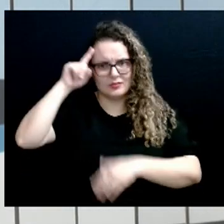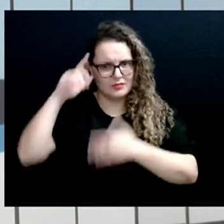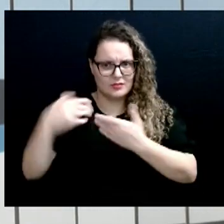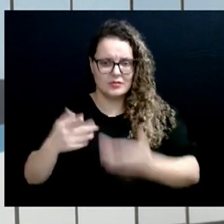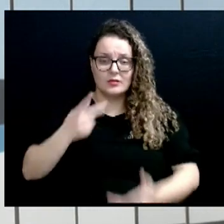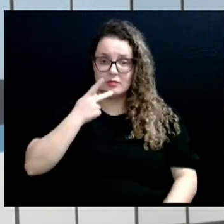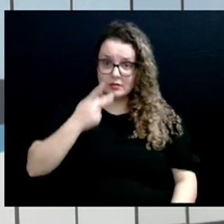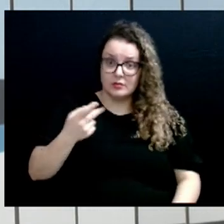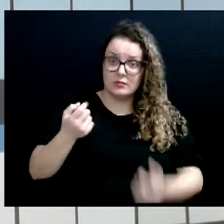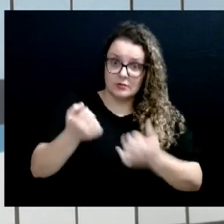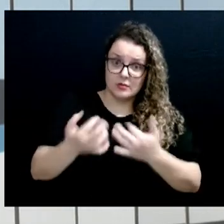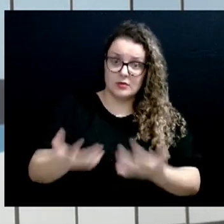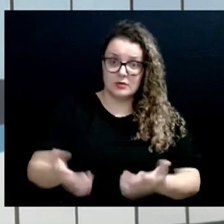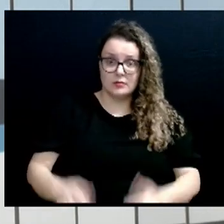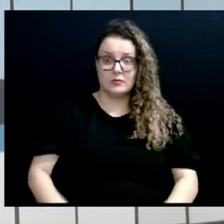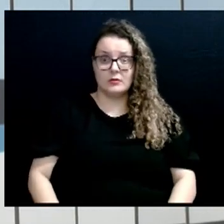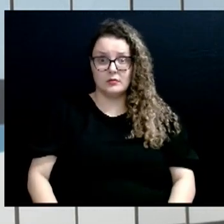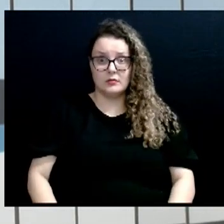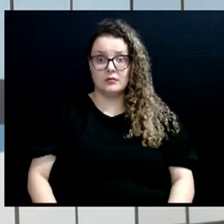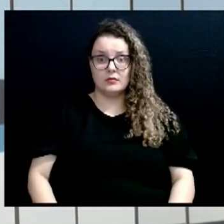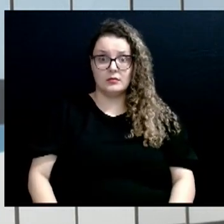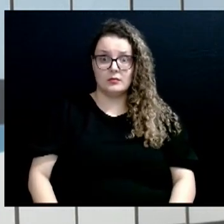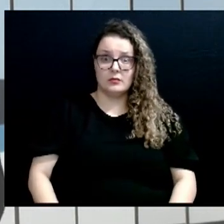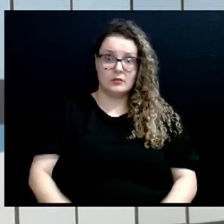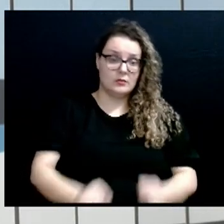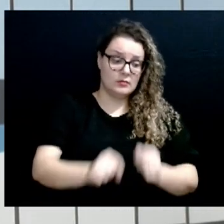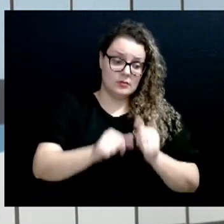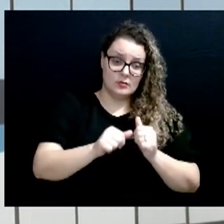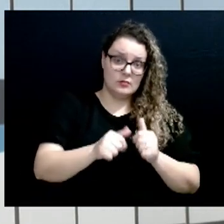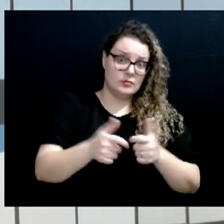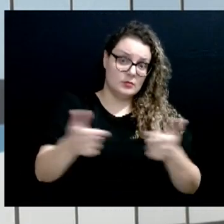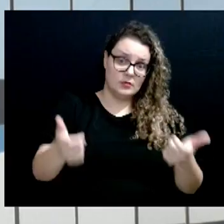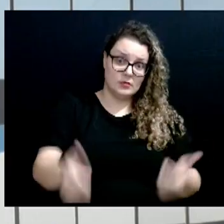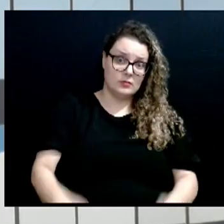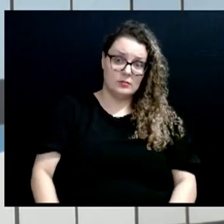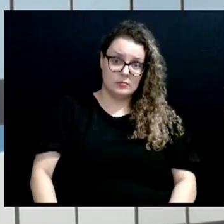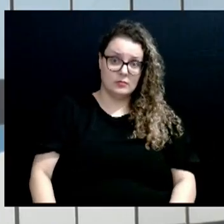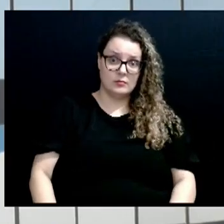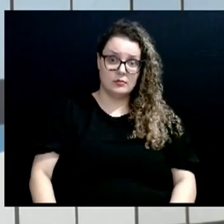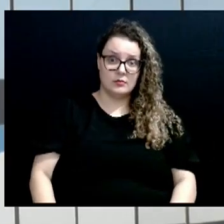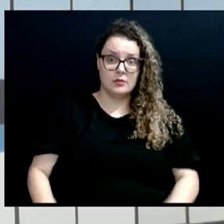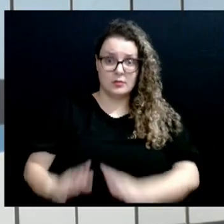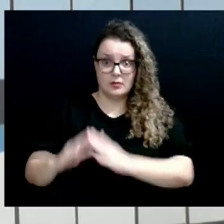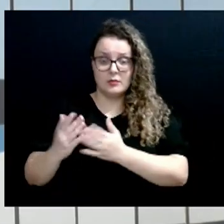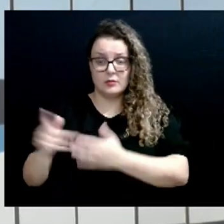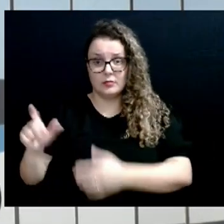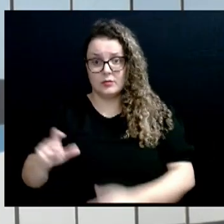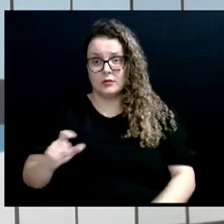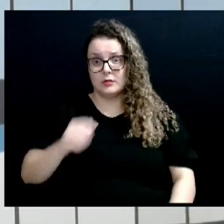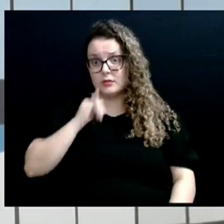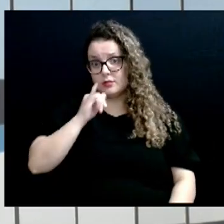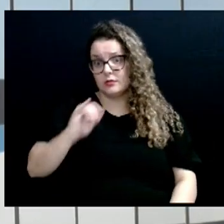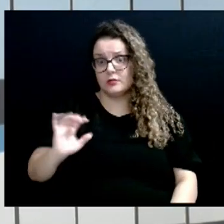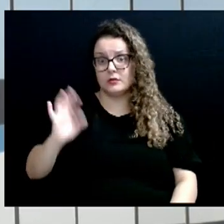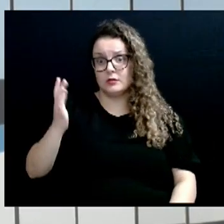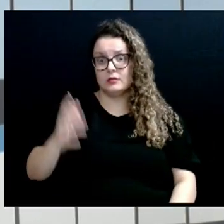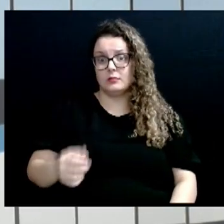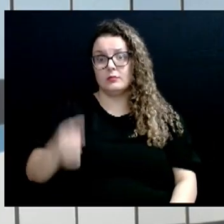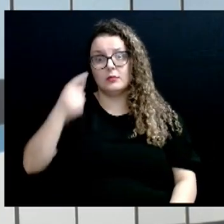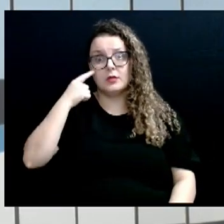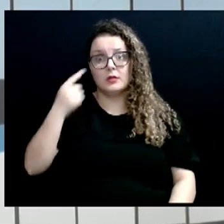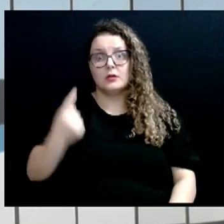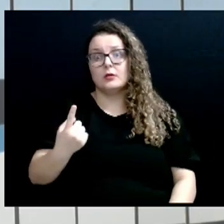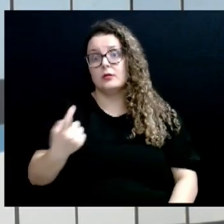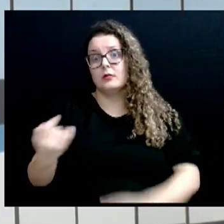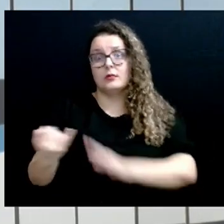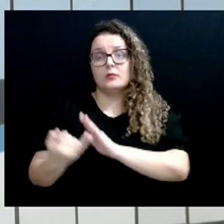justificando, né, vai favorecer muito mais isso aí, né? Imagina que se na autoescola, se ele diz que acontece, imagina só o instrutor e aluno sem fiscalização. E outra